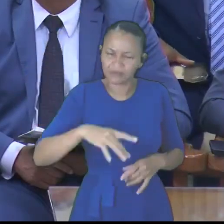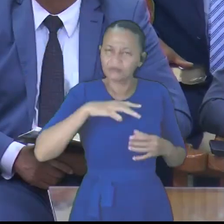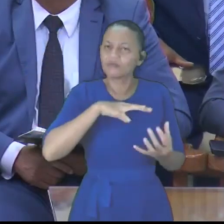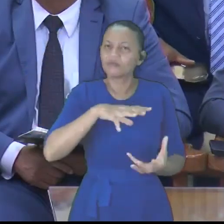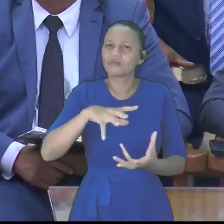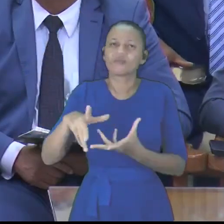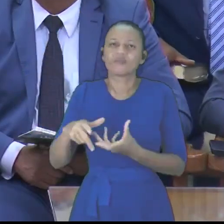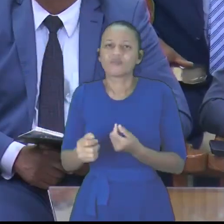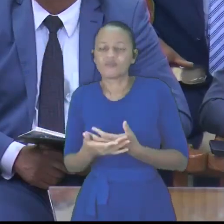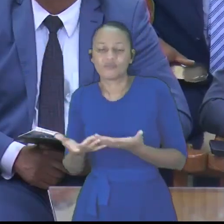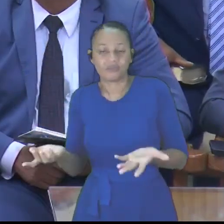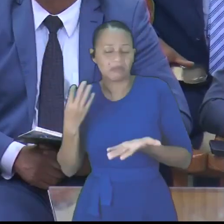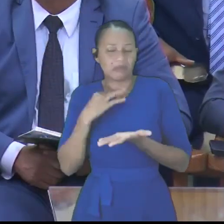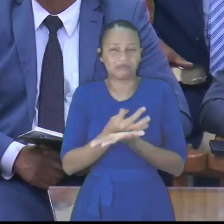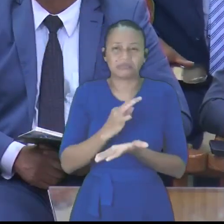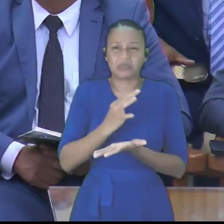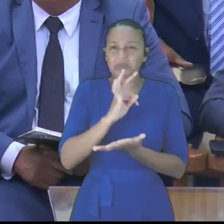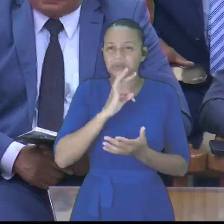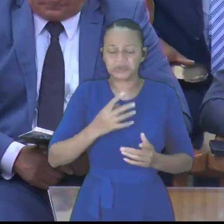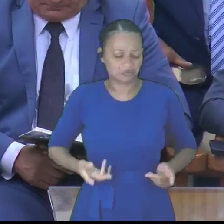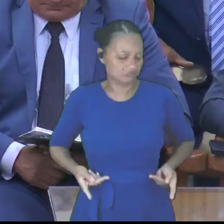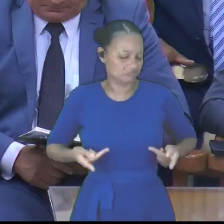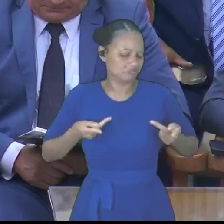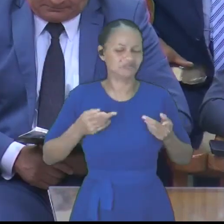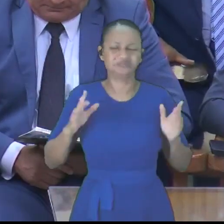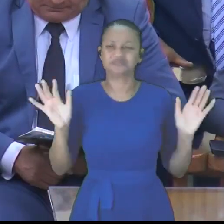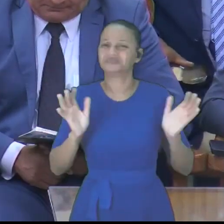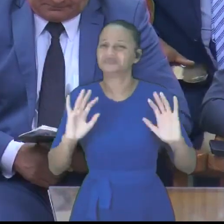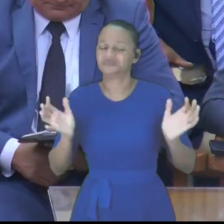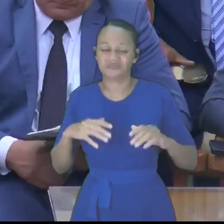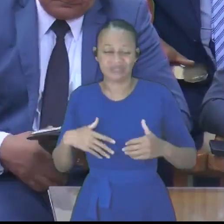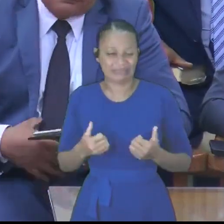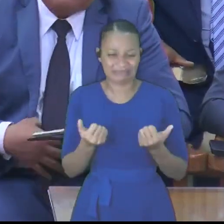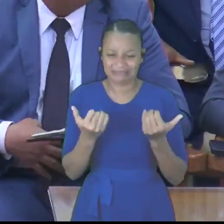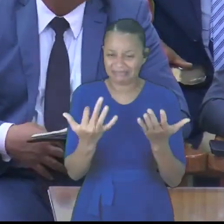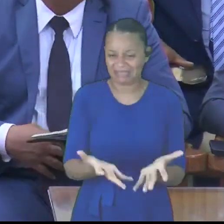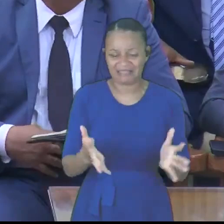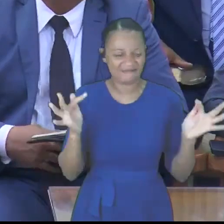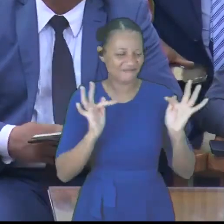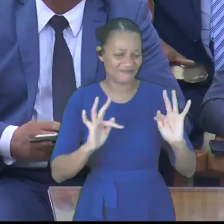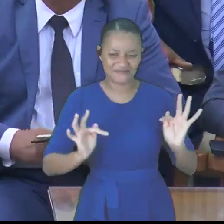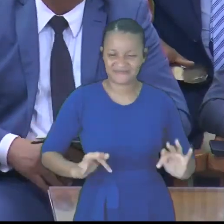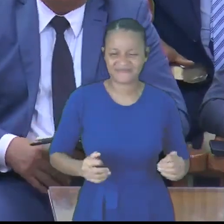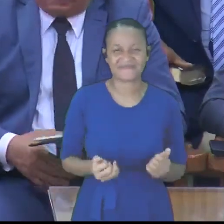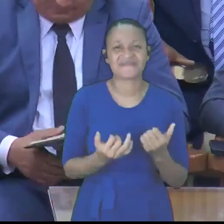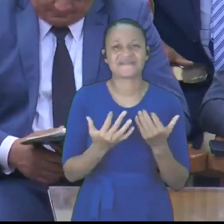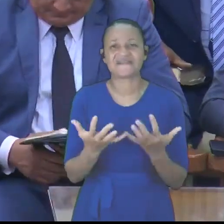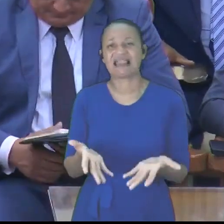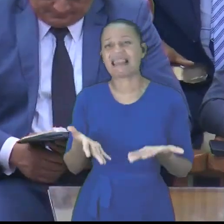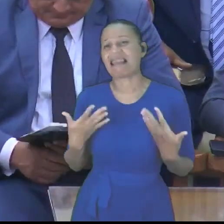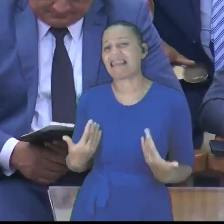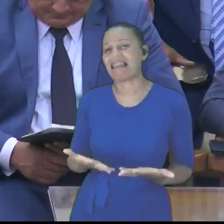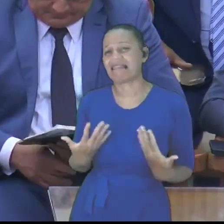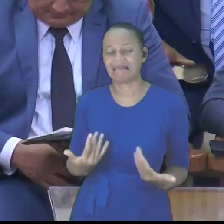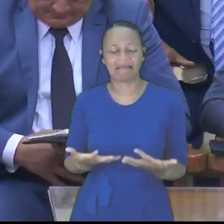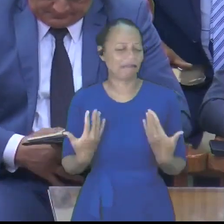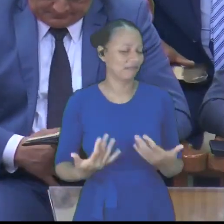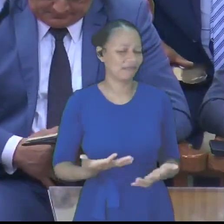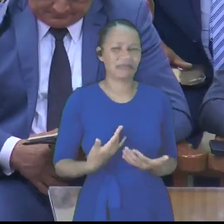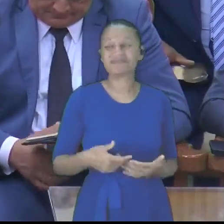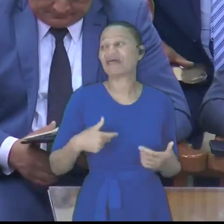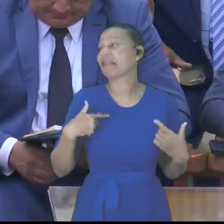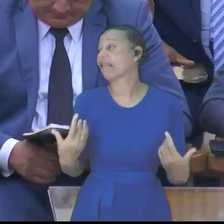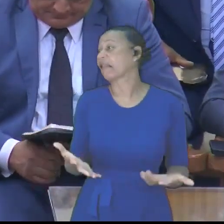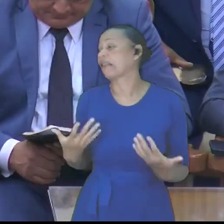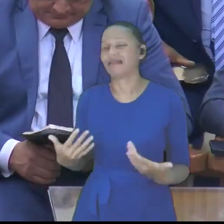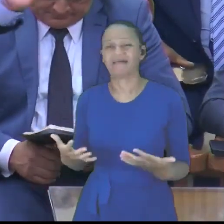fazer teologia da prosperidade. Ele não vem fazer você felizinho. Ele não vem fazer você se fazer leve, ficar leve. Eu estou